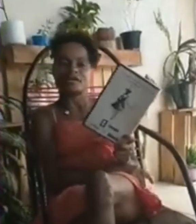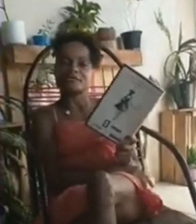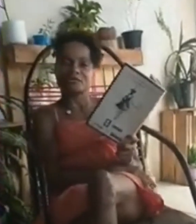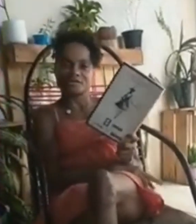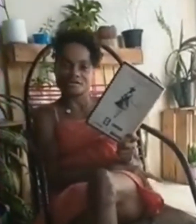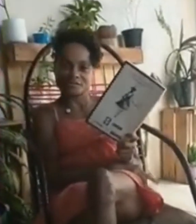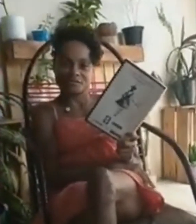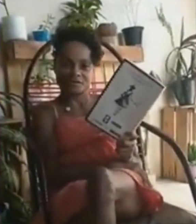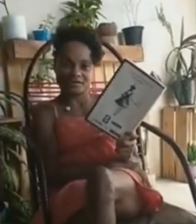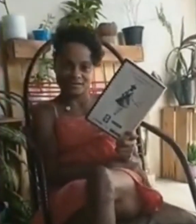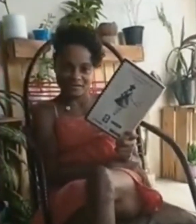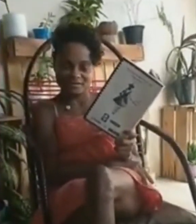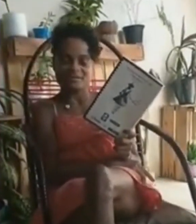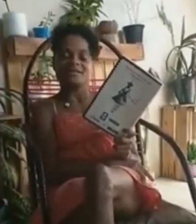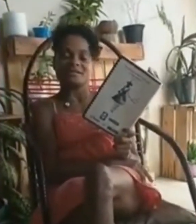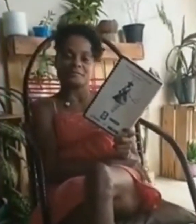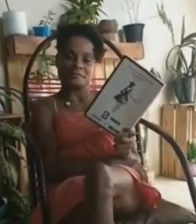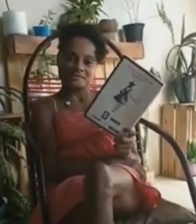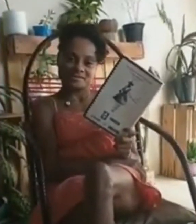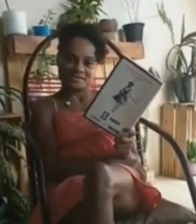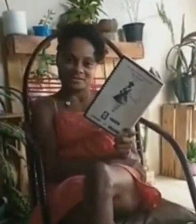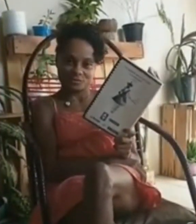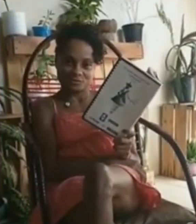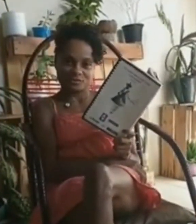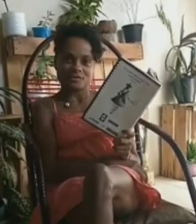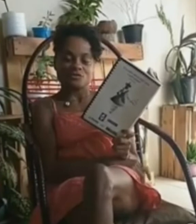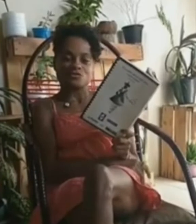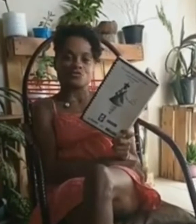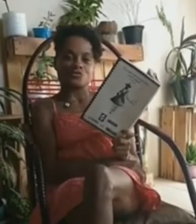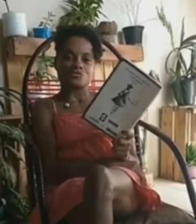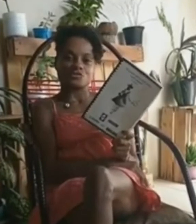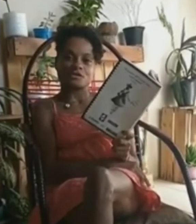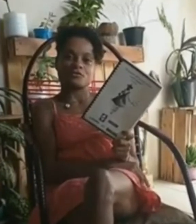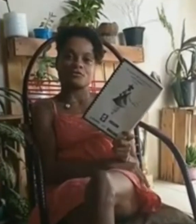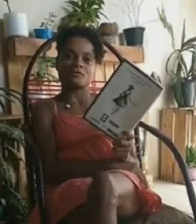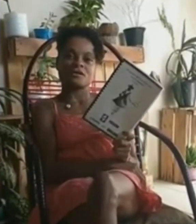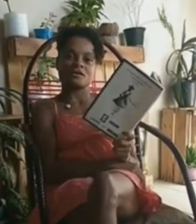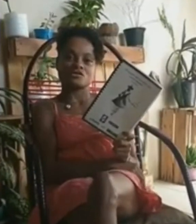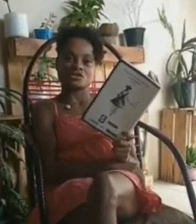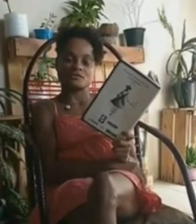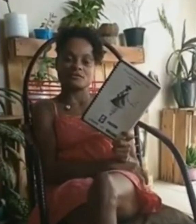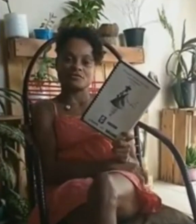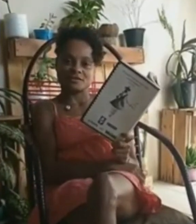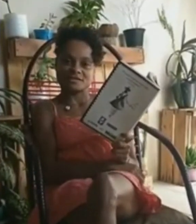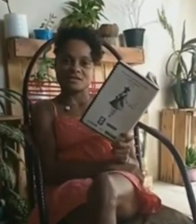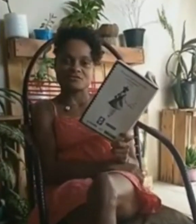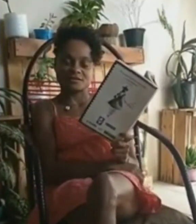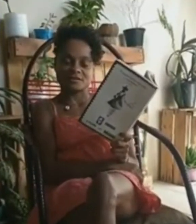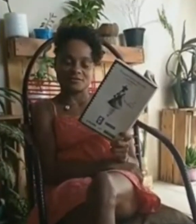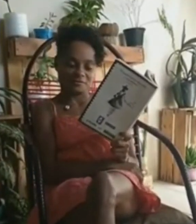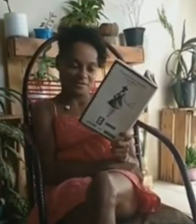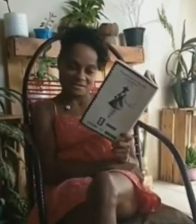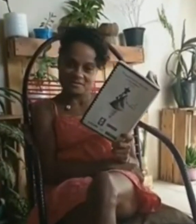Sou bacharel em turismo e hotelaria, também pesquisadora dos grupos de economia criativa da